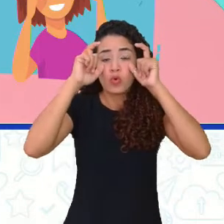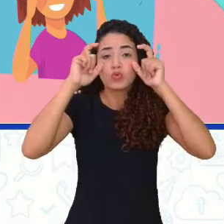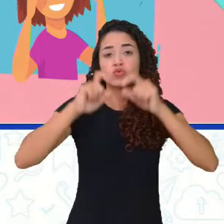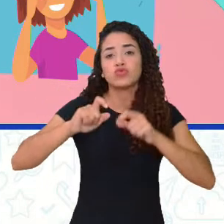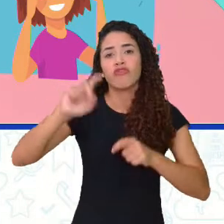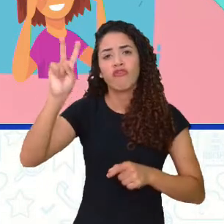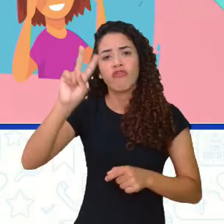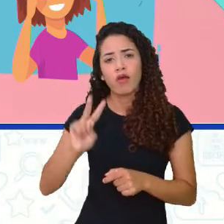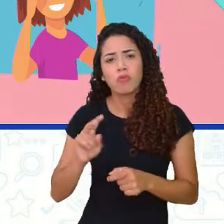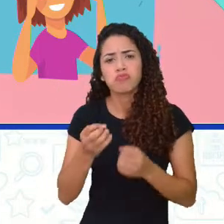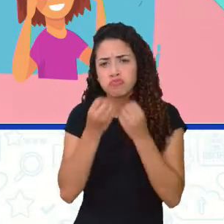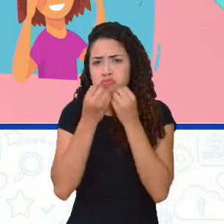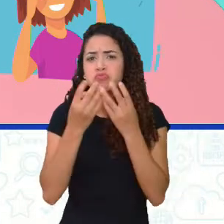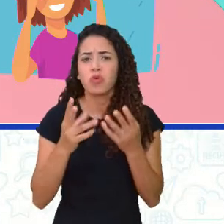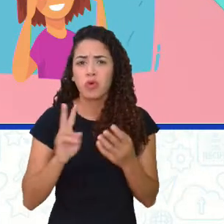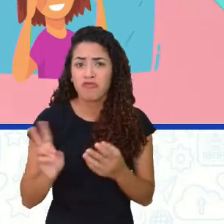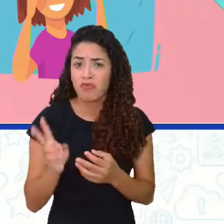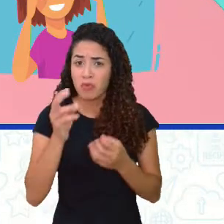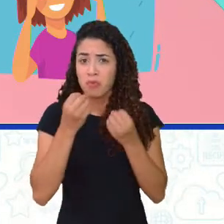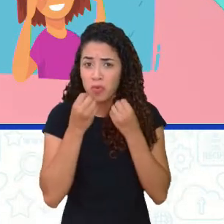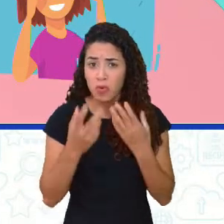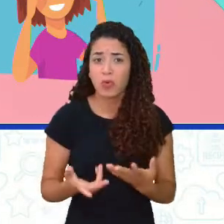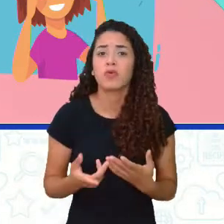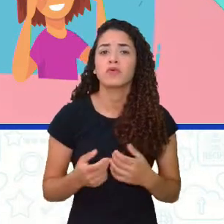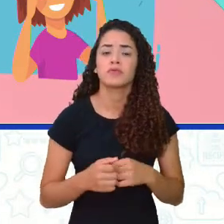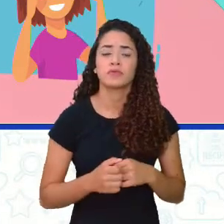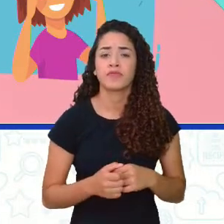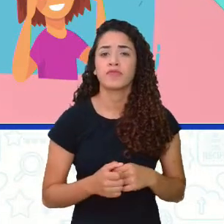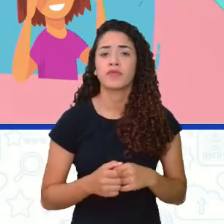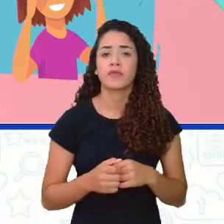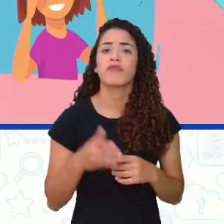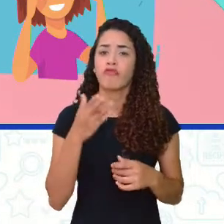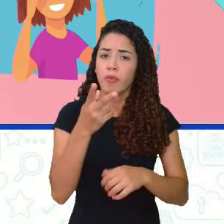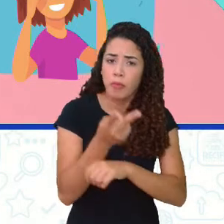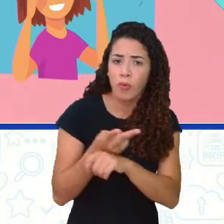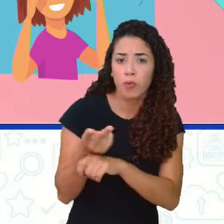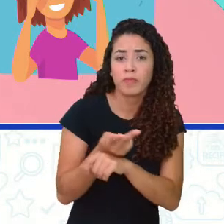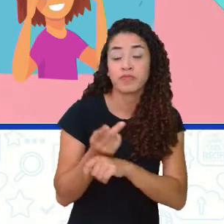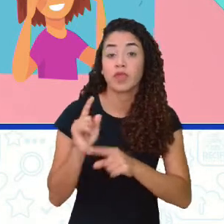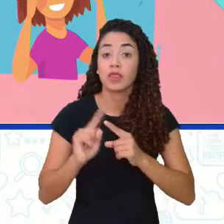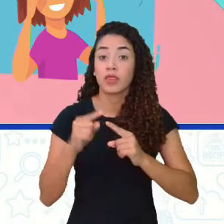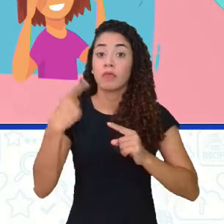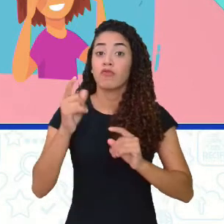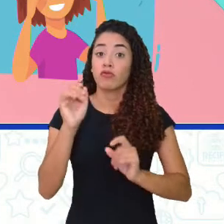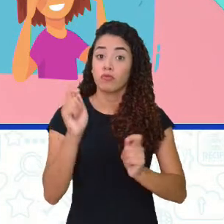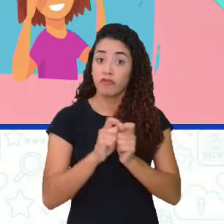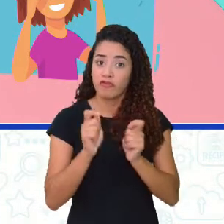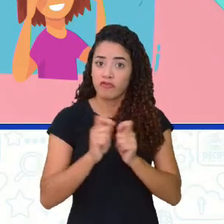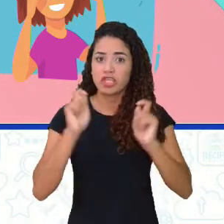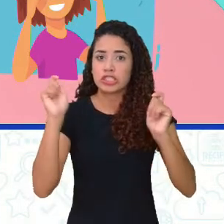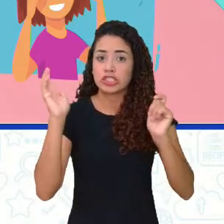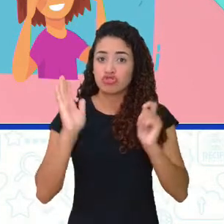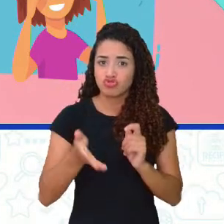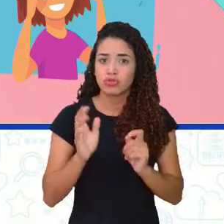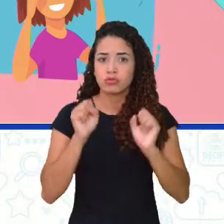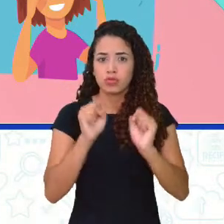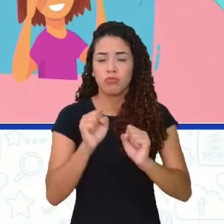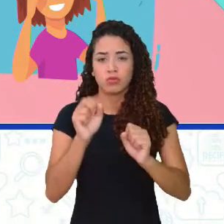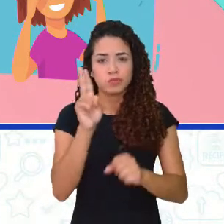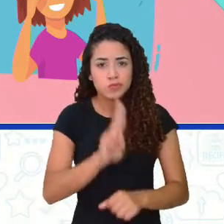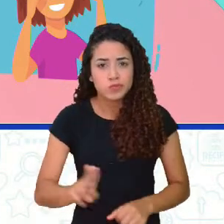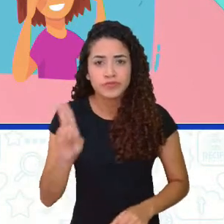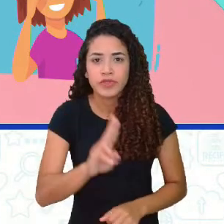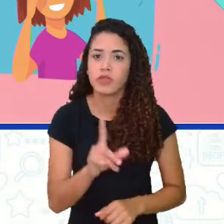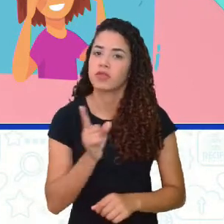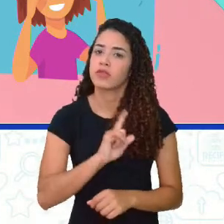vai até o local aí da LAFEP que faz esses óculos. Depois que fez, eu já posso usar, professora? Não, você tem